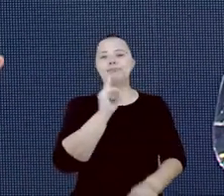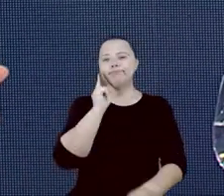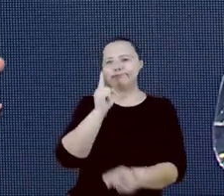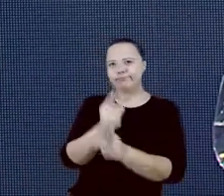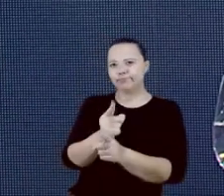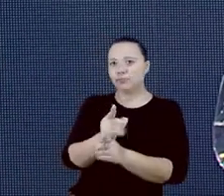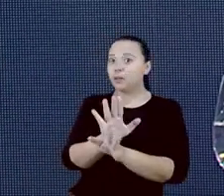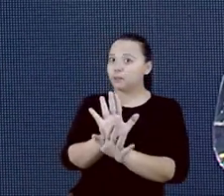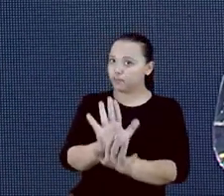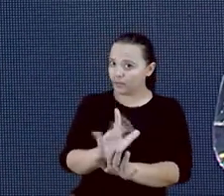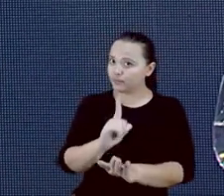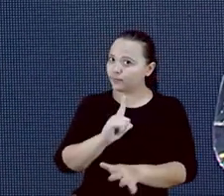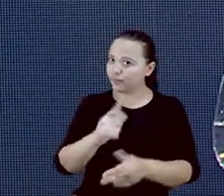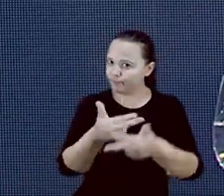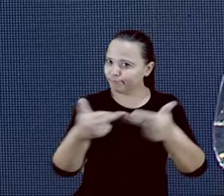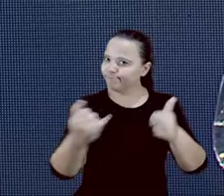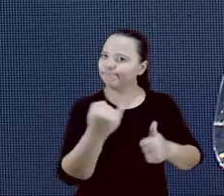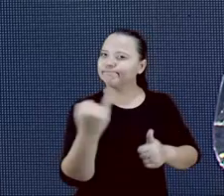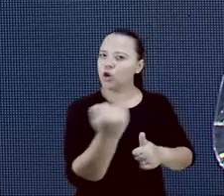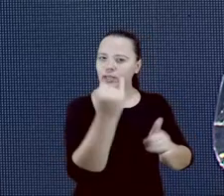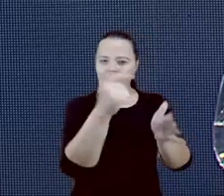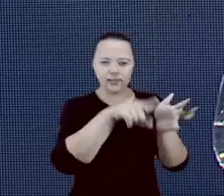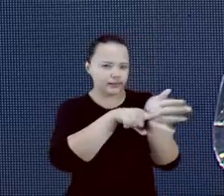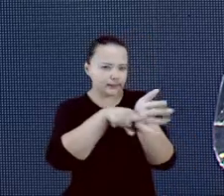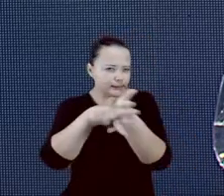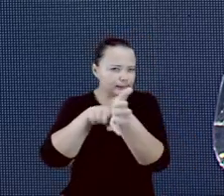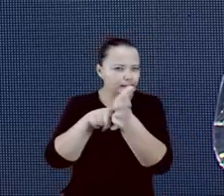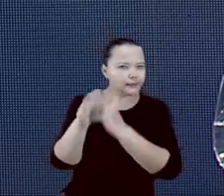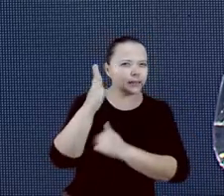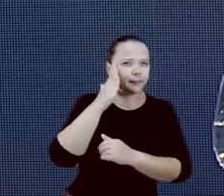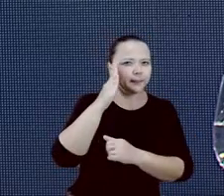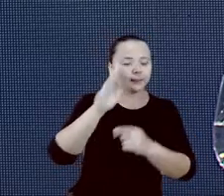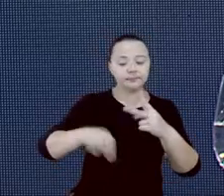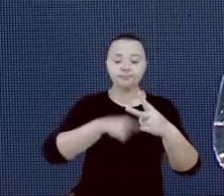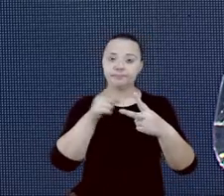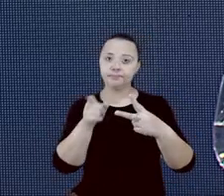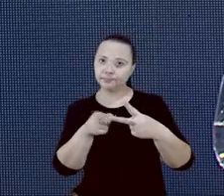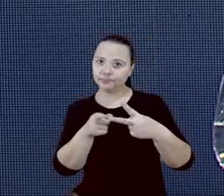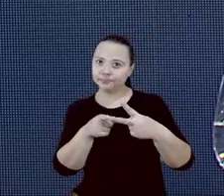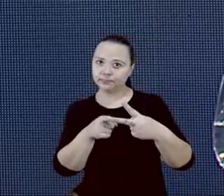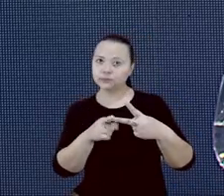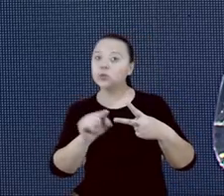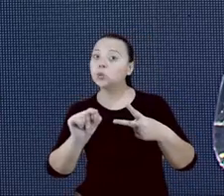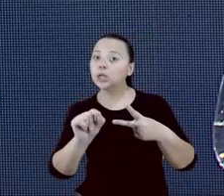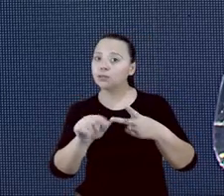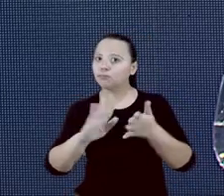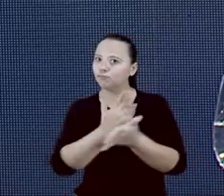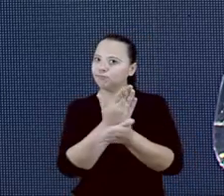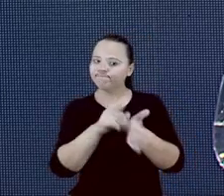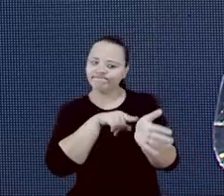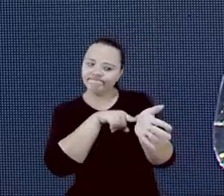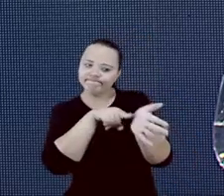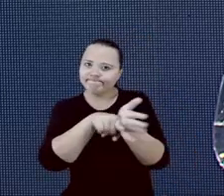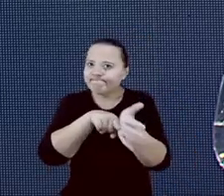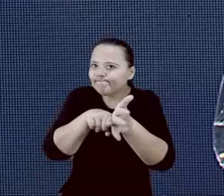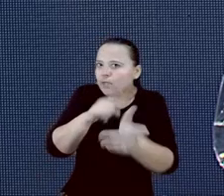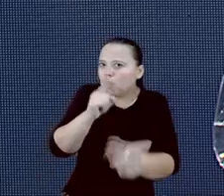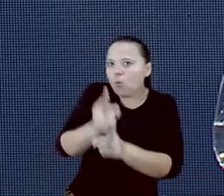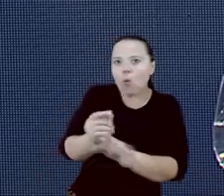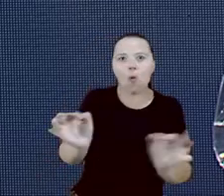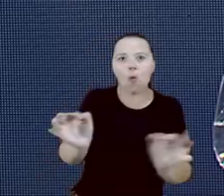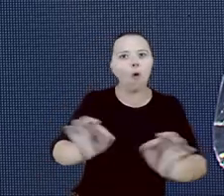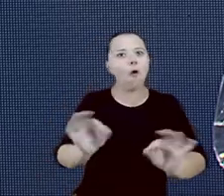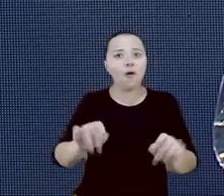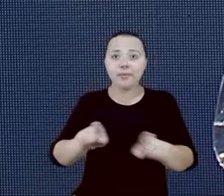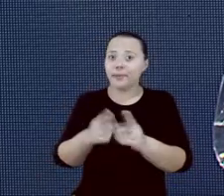uma parte muito importante da análise e o segundo ponto é existem coisas que a análise não pega e a análise erra também né Então ninguém